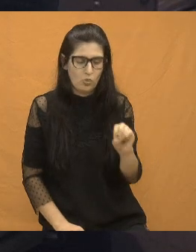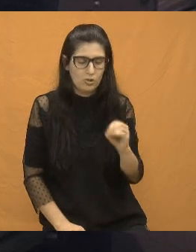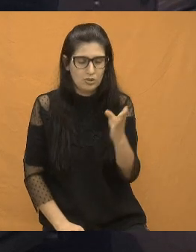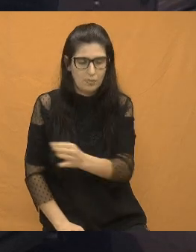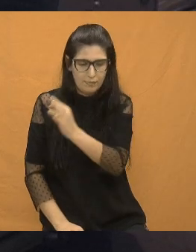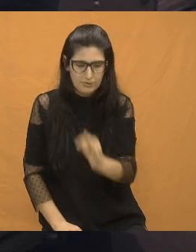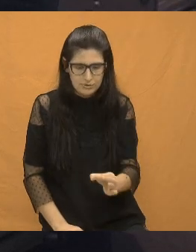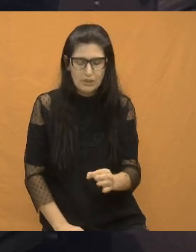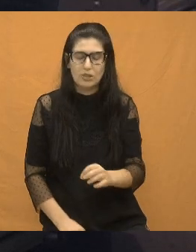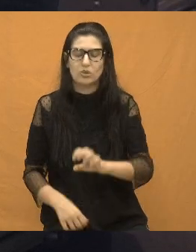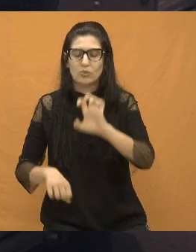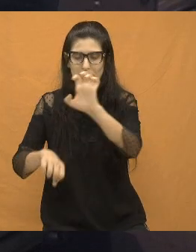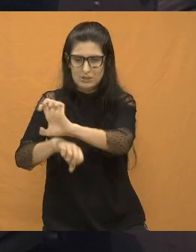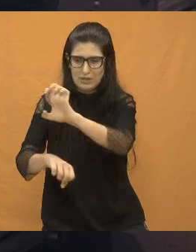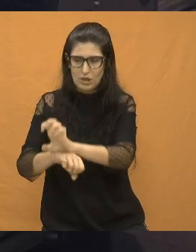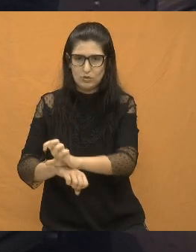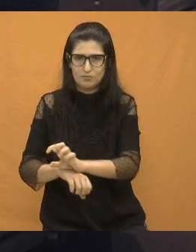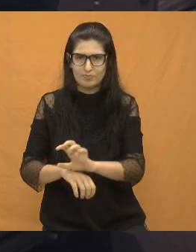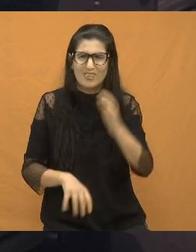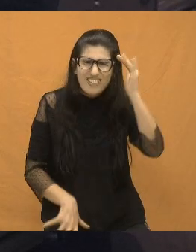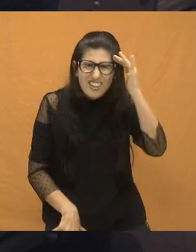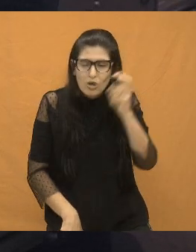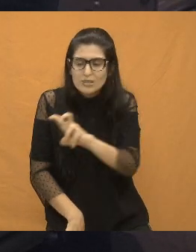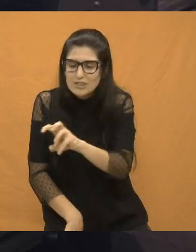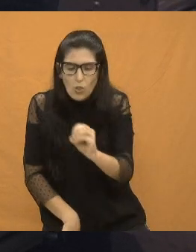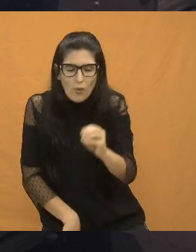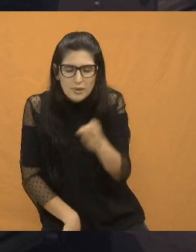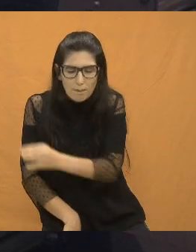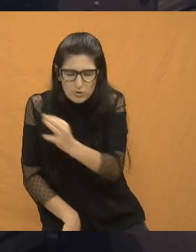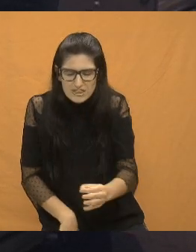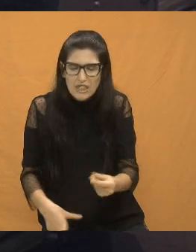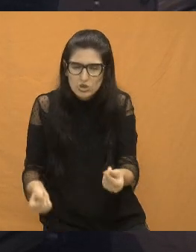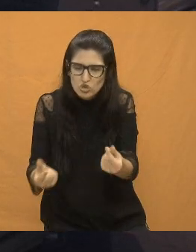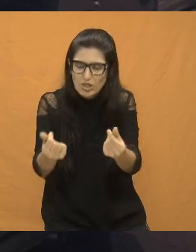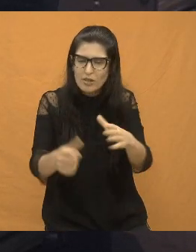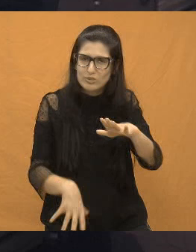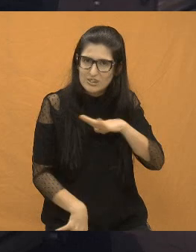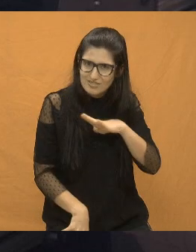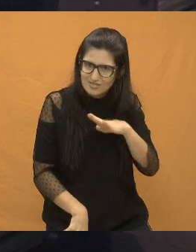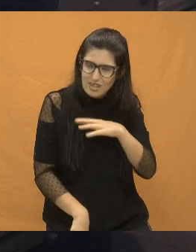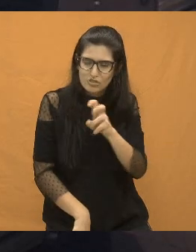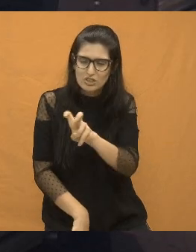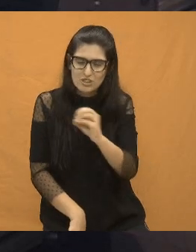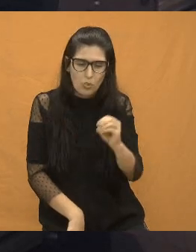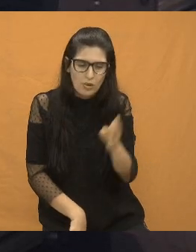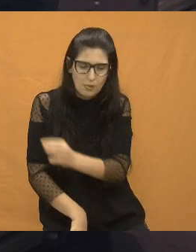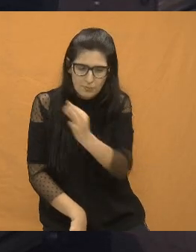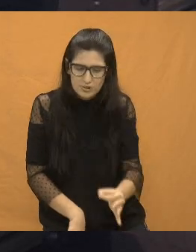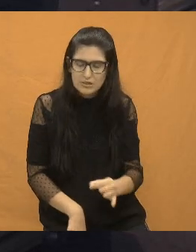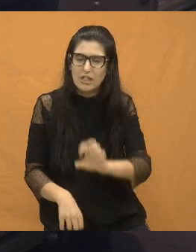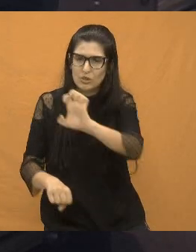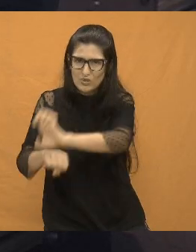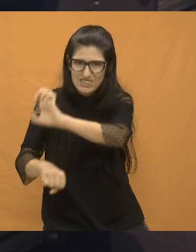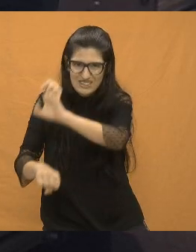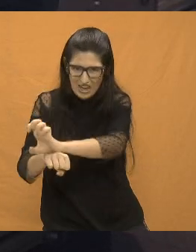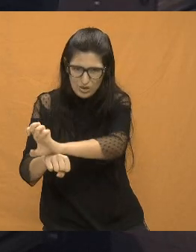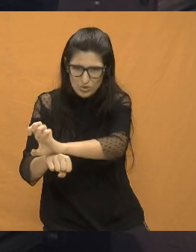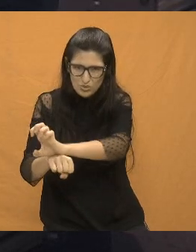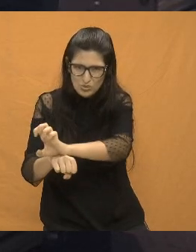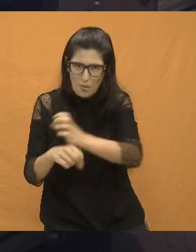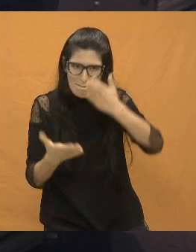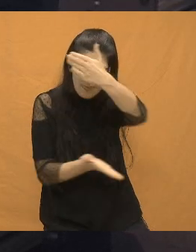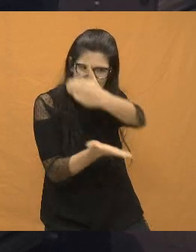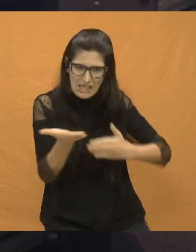E dependemos também da demanda de veículos em operação na cidade, né, porque muitas vezes a gente